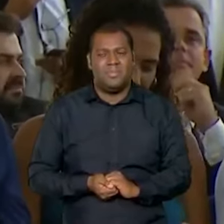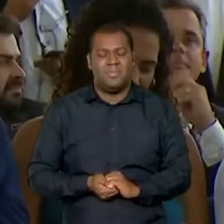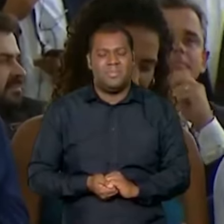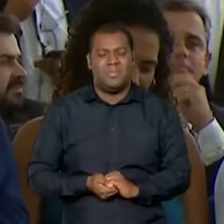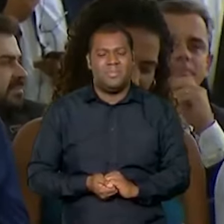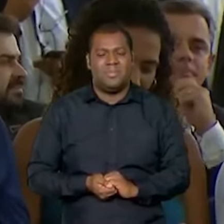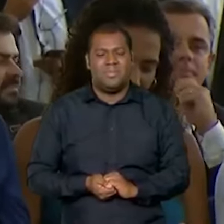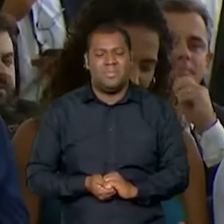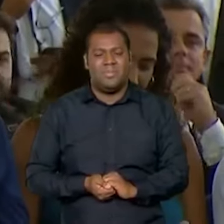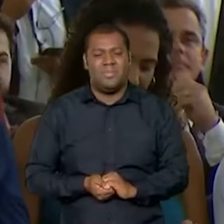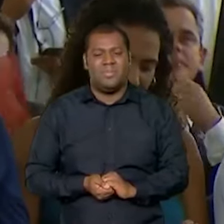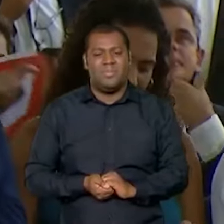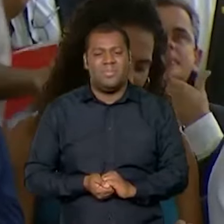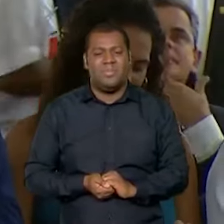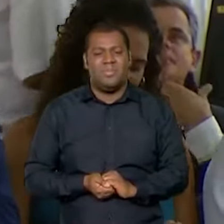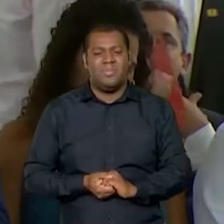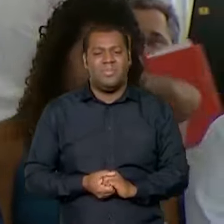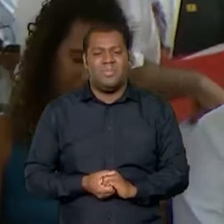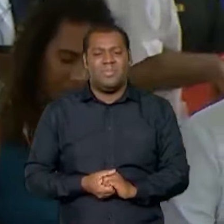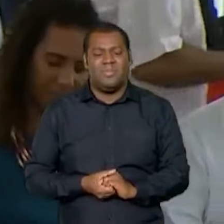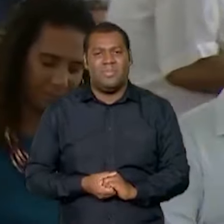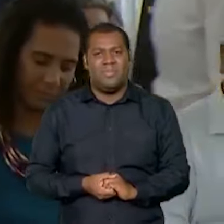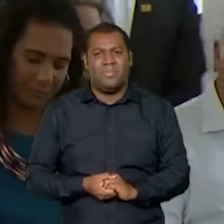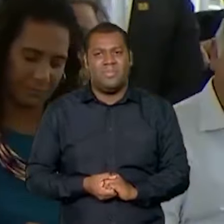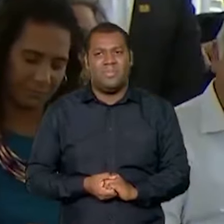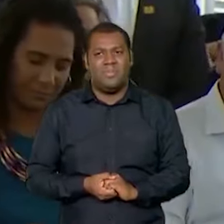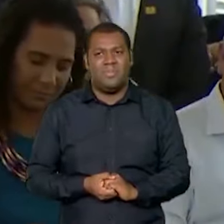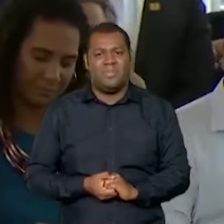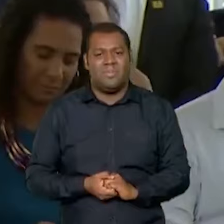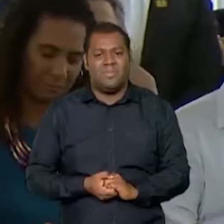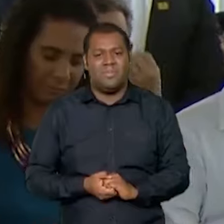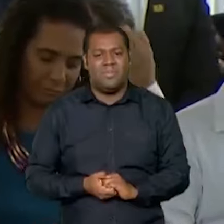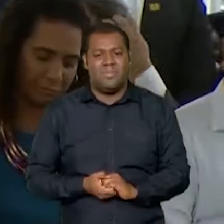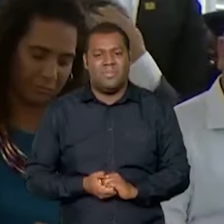não existe nenhuma explicação.